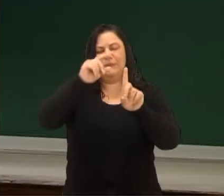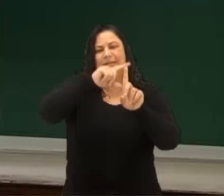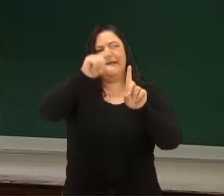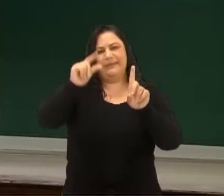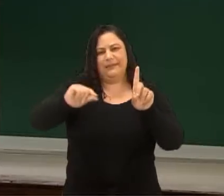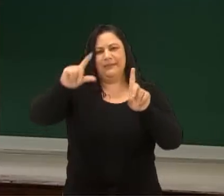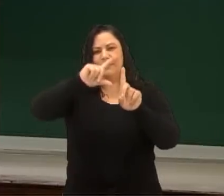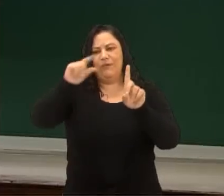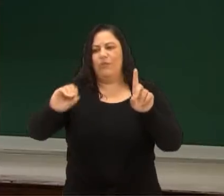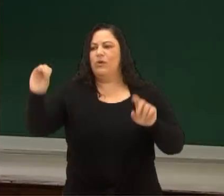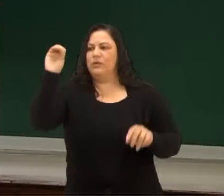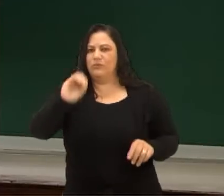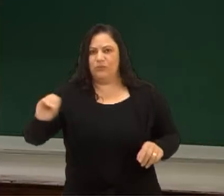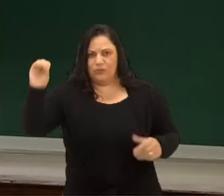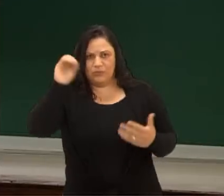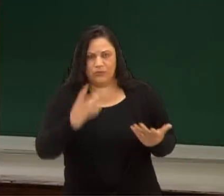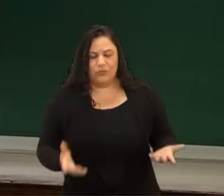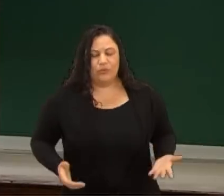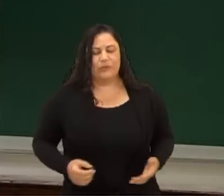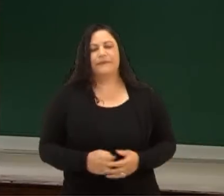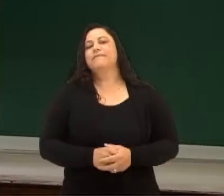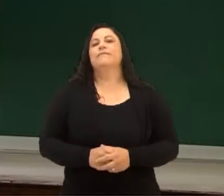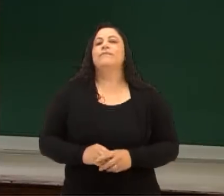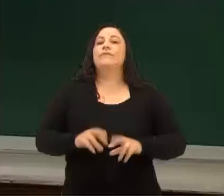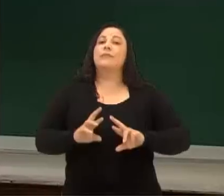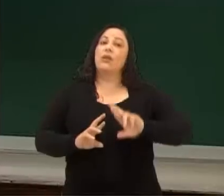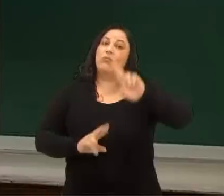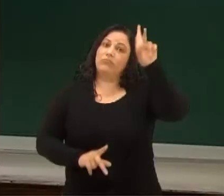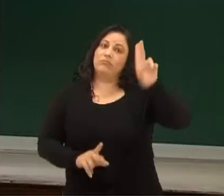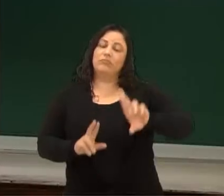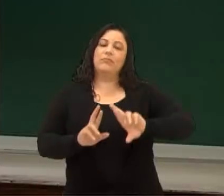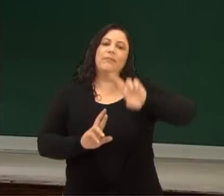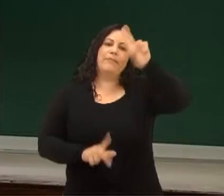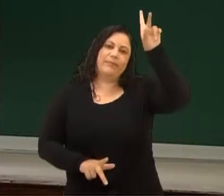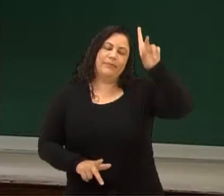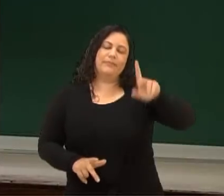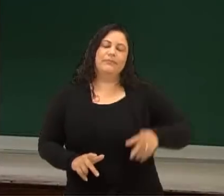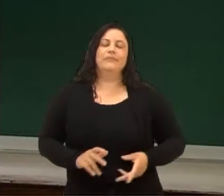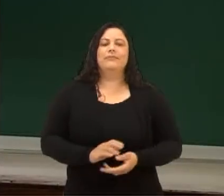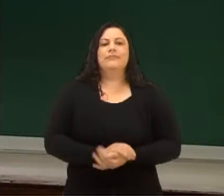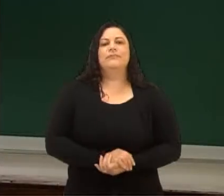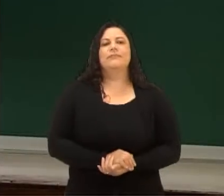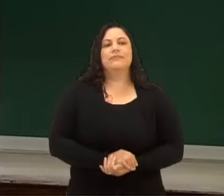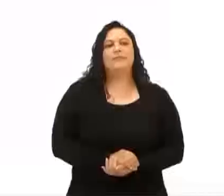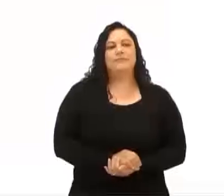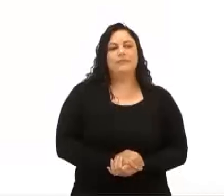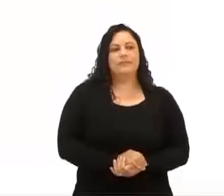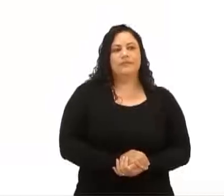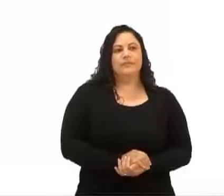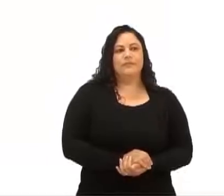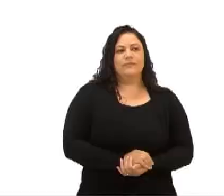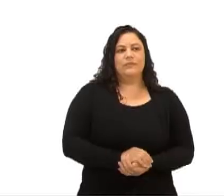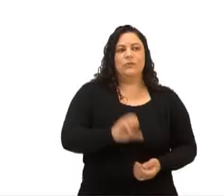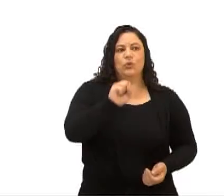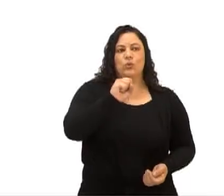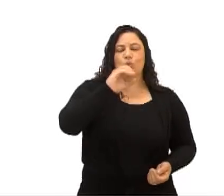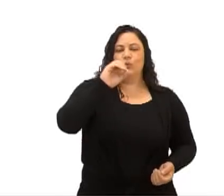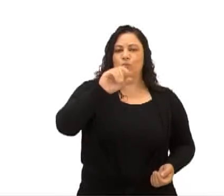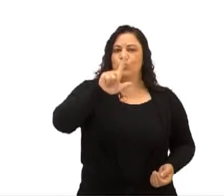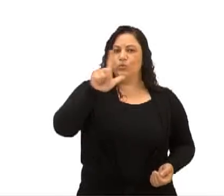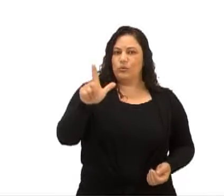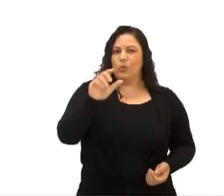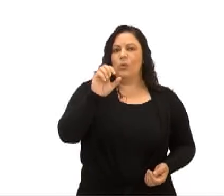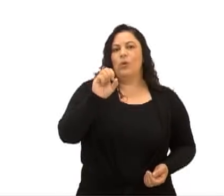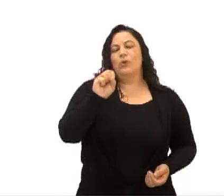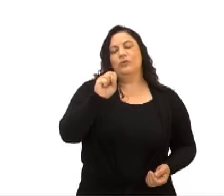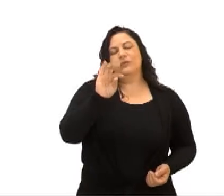sul, é primavera, lá no hemisfério norte é outono e vice-versa. E o solstício seria, então, o momento em que há